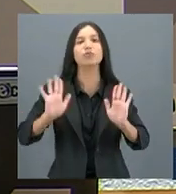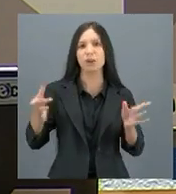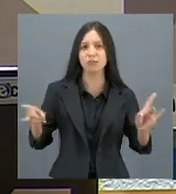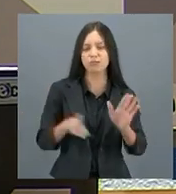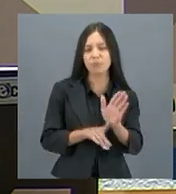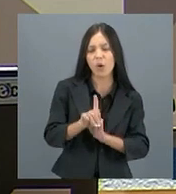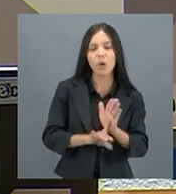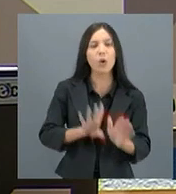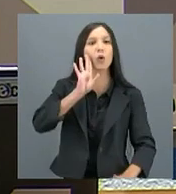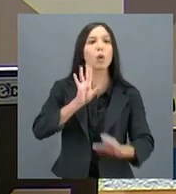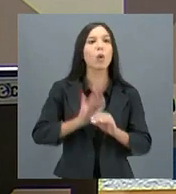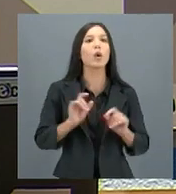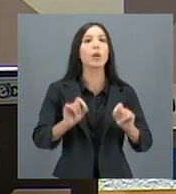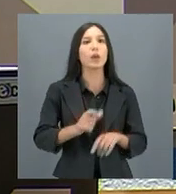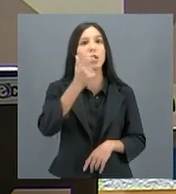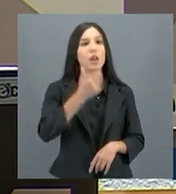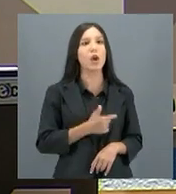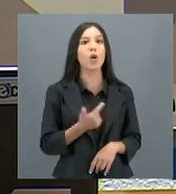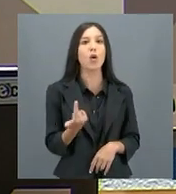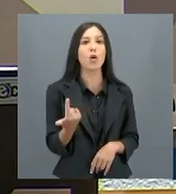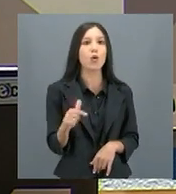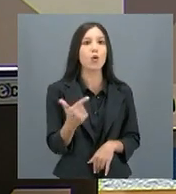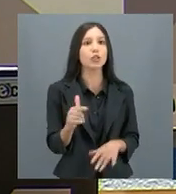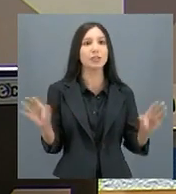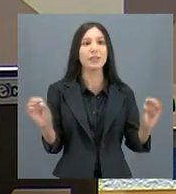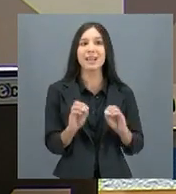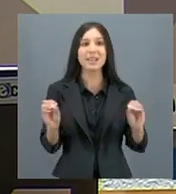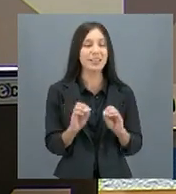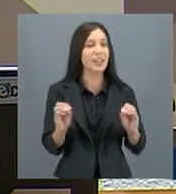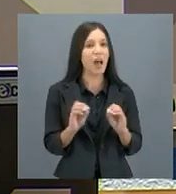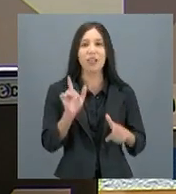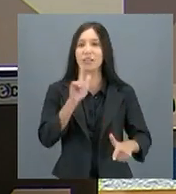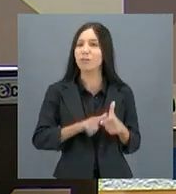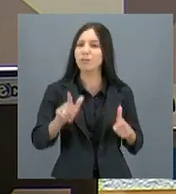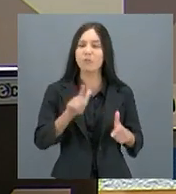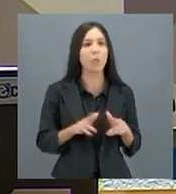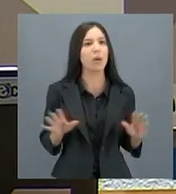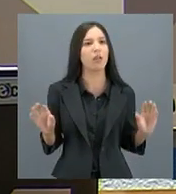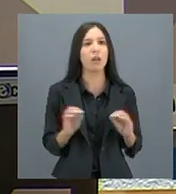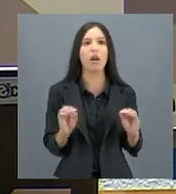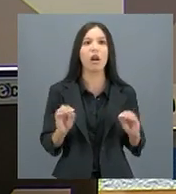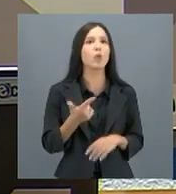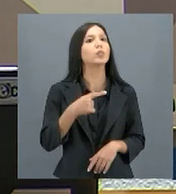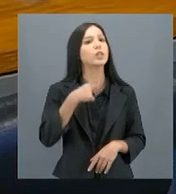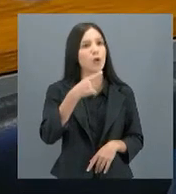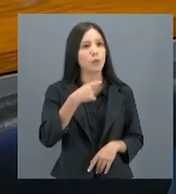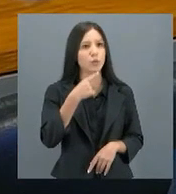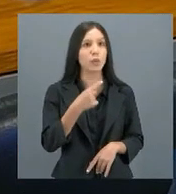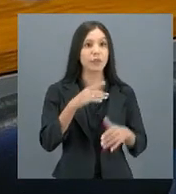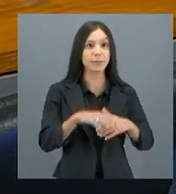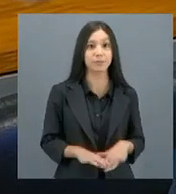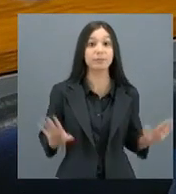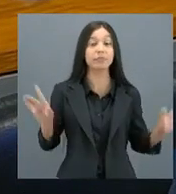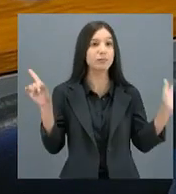e concluiu que eu não tive nenhum deslize de conduta relacionado a esse fato. Eu não tenho dúvida com relação a isso.